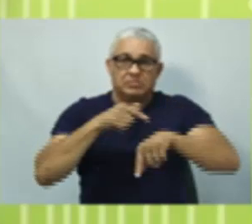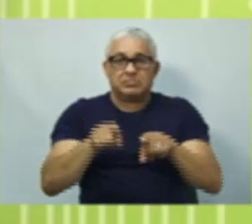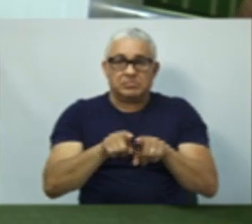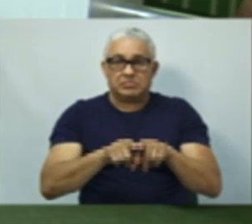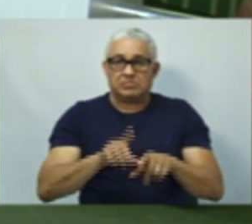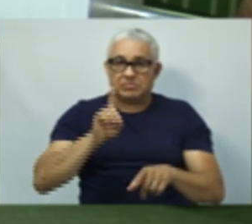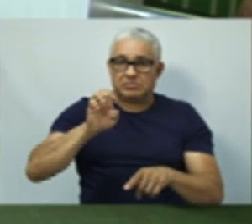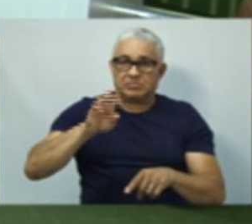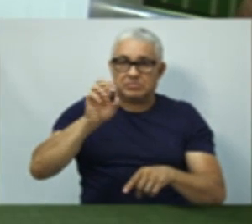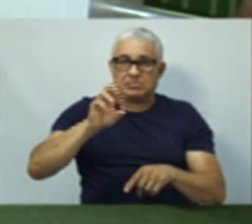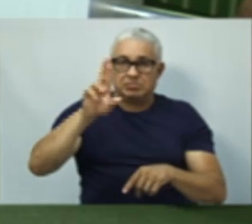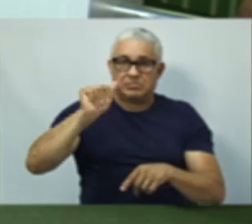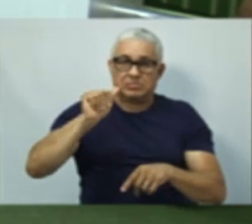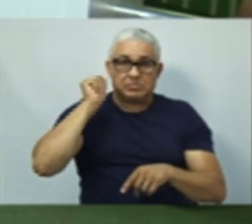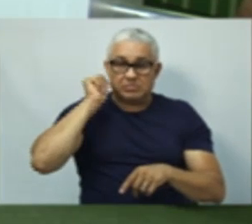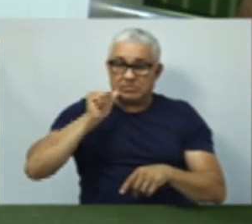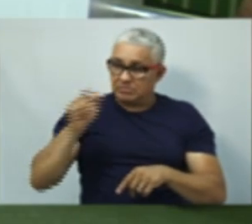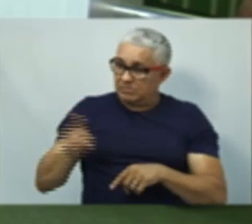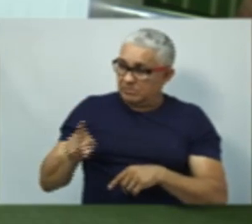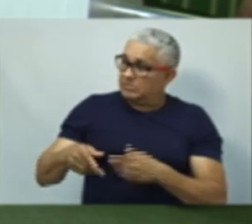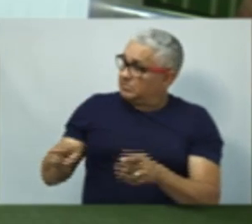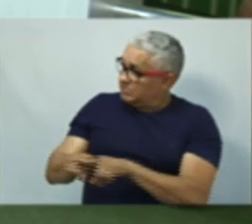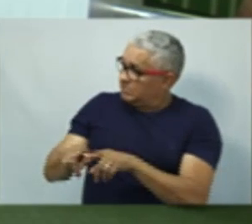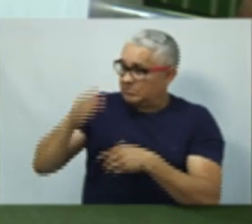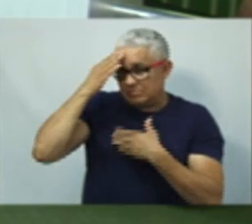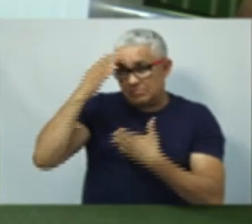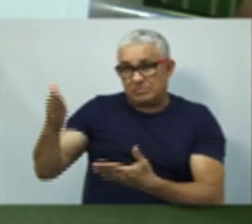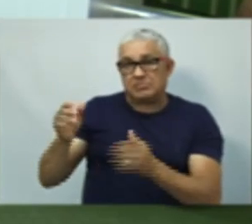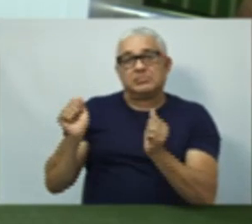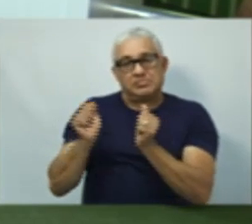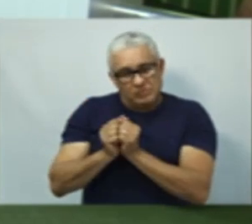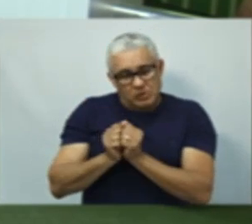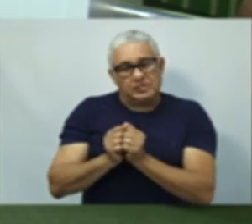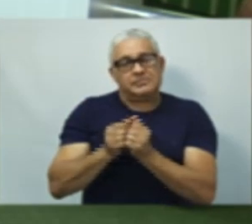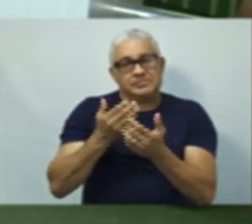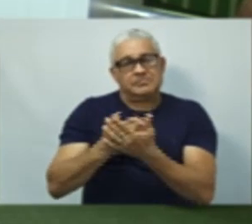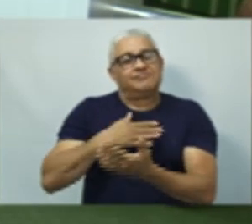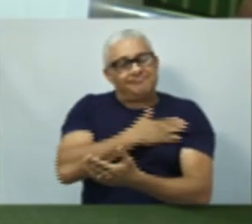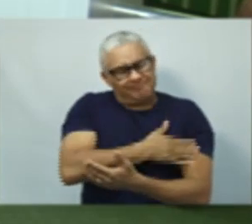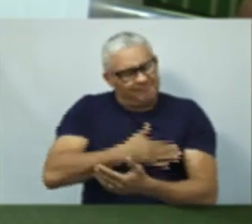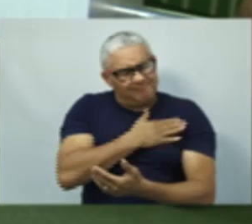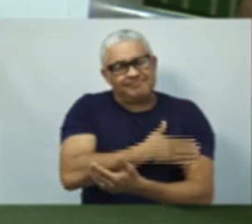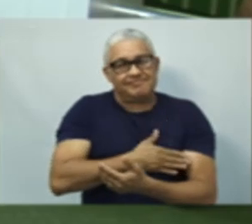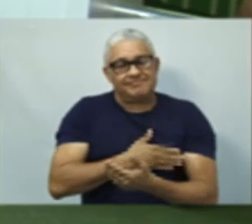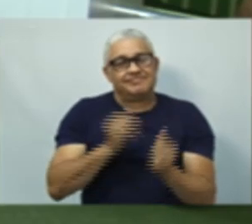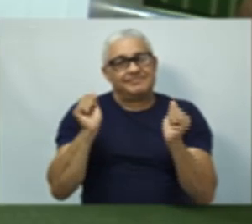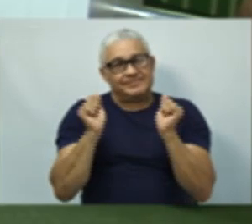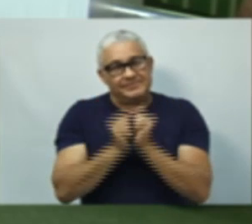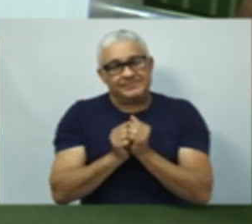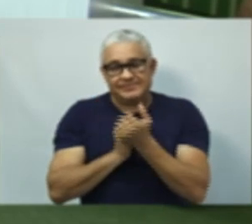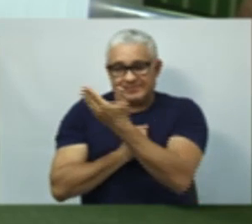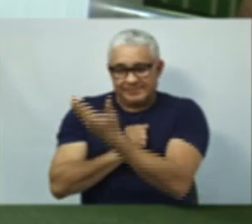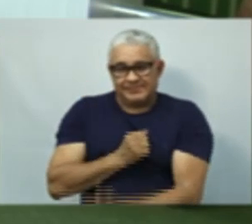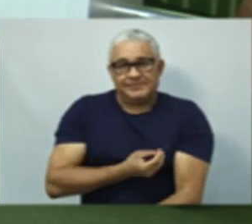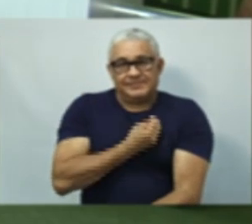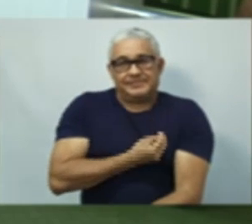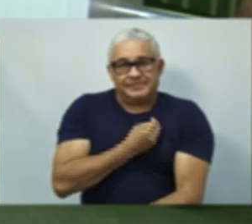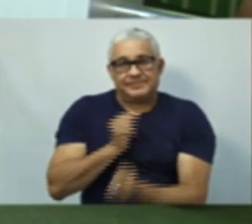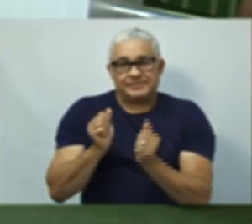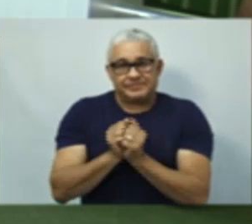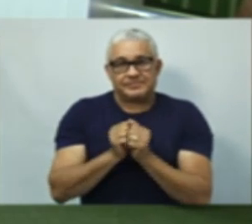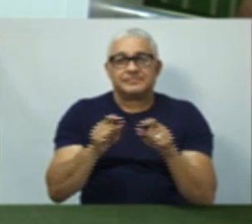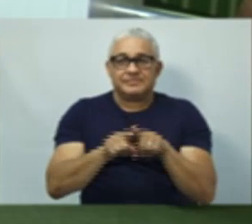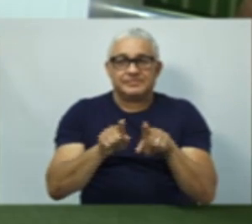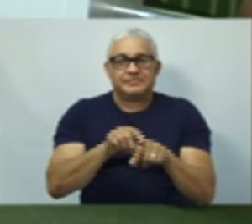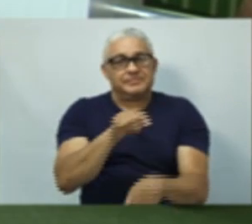Professora Débora, quero agradecer a parceria aqui durante essas aulas, foi um prazer tê-la aqui comigo e com os